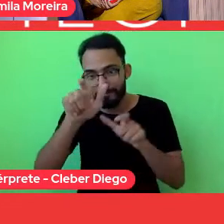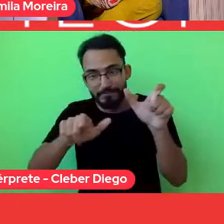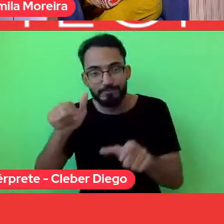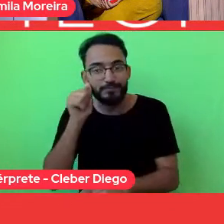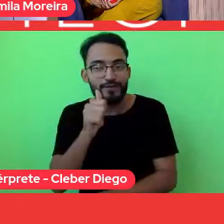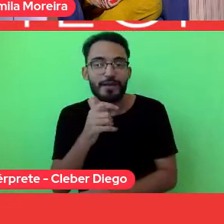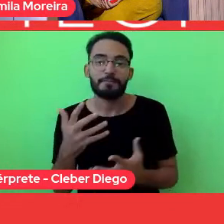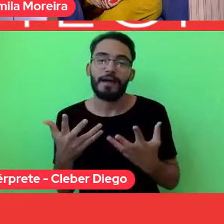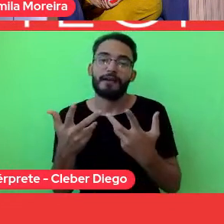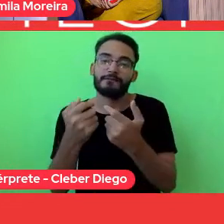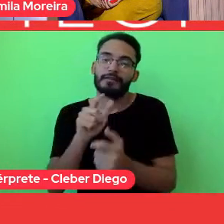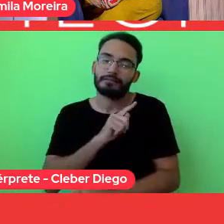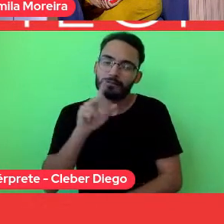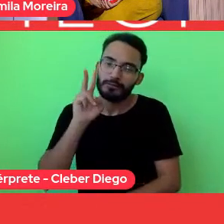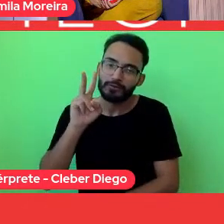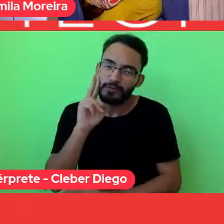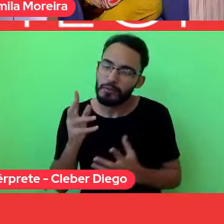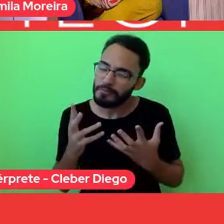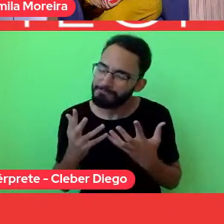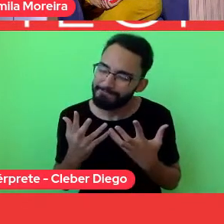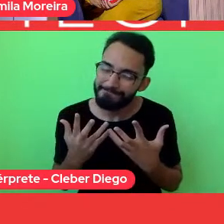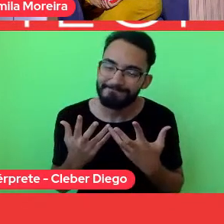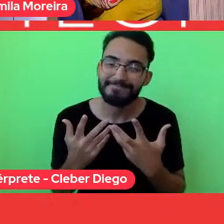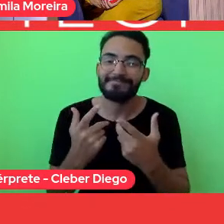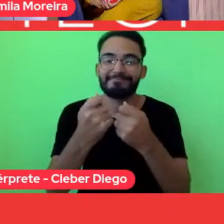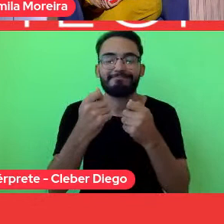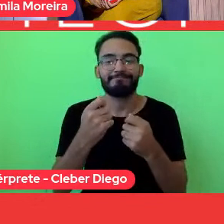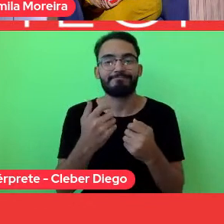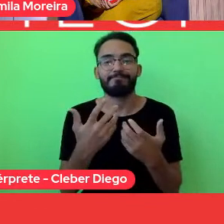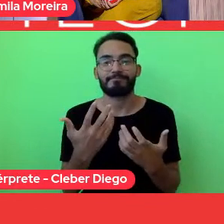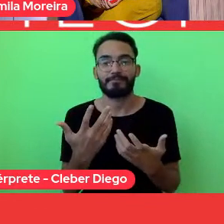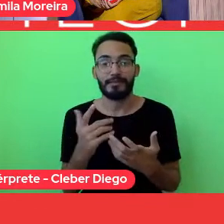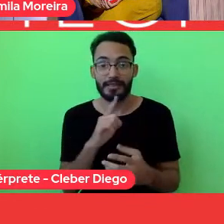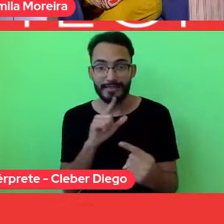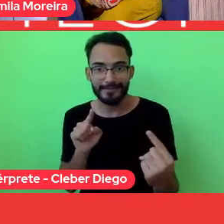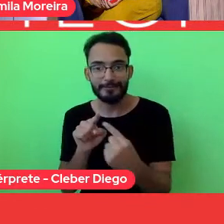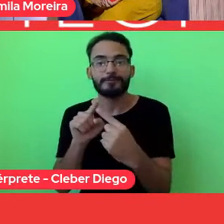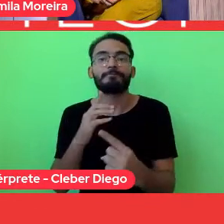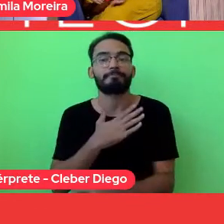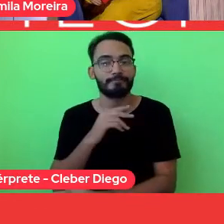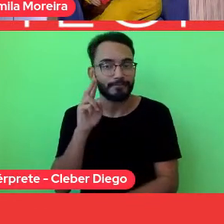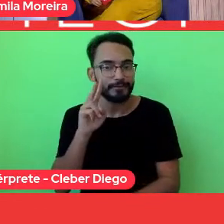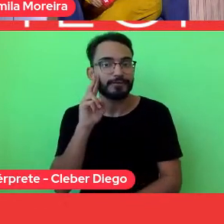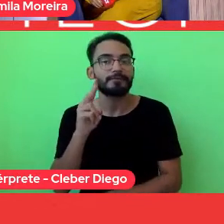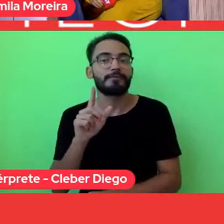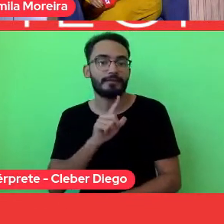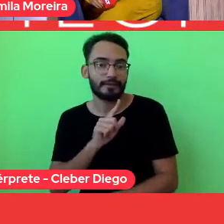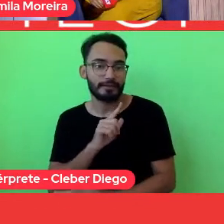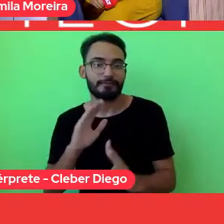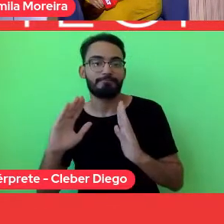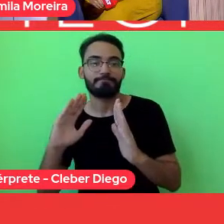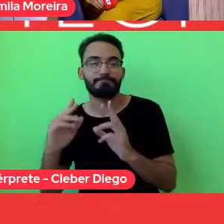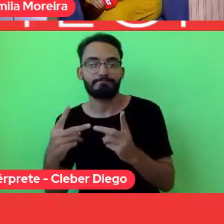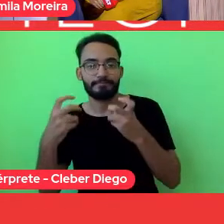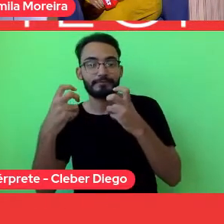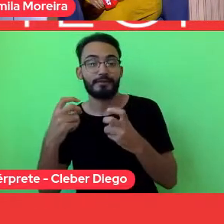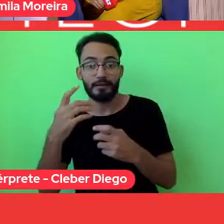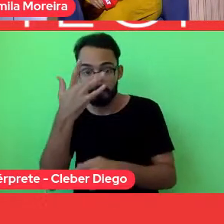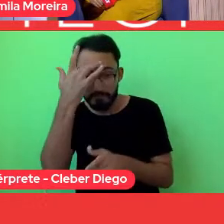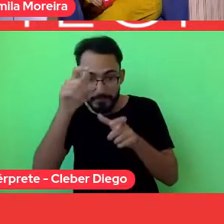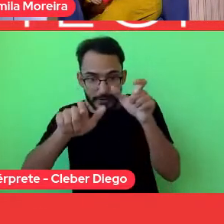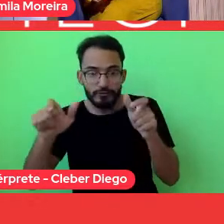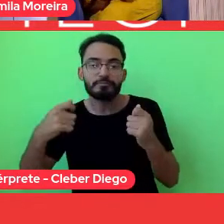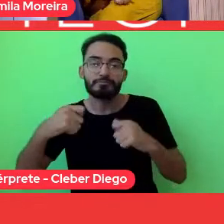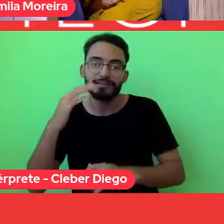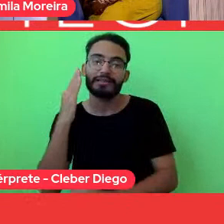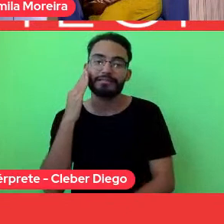que têm histórias incríveis, que em algum momento se conectam com a minha história e que as pessoas precisam saber,